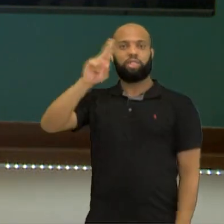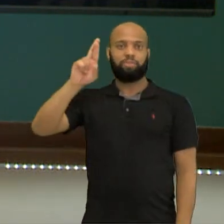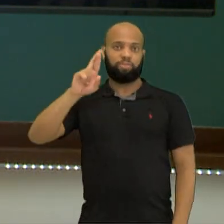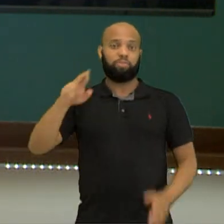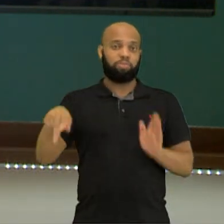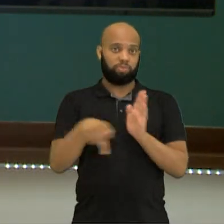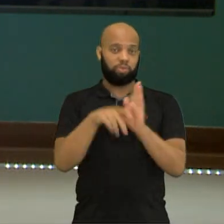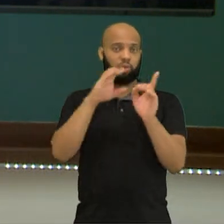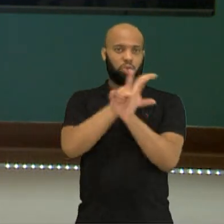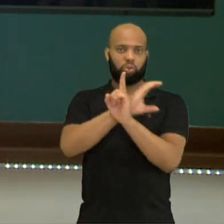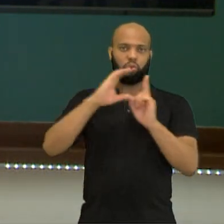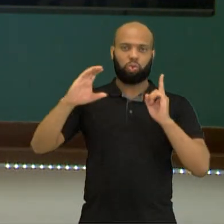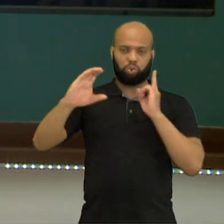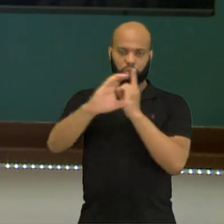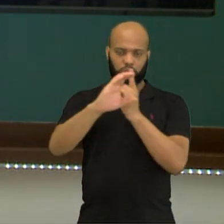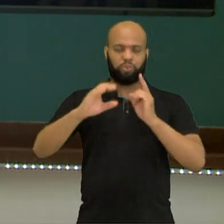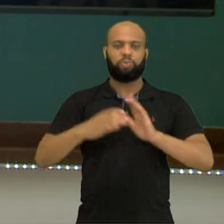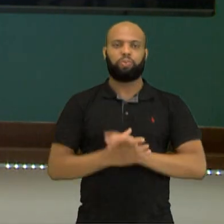de culto.